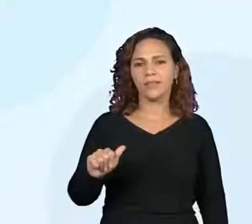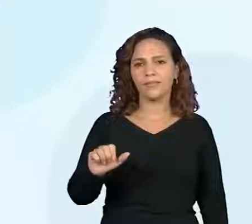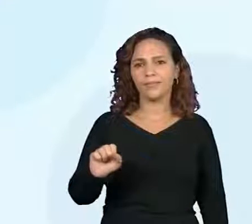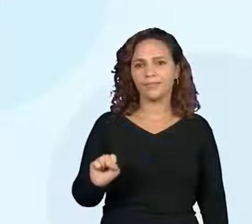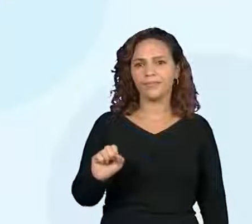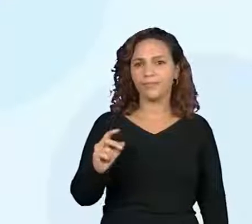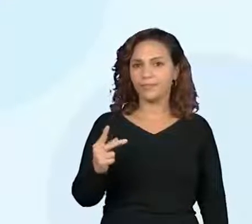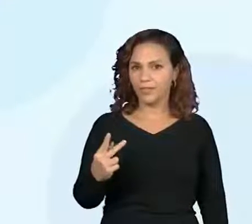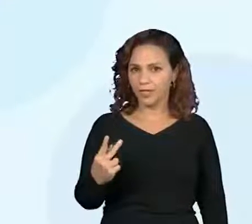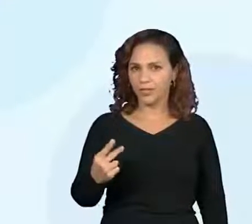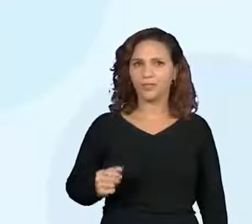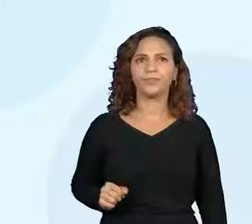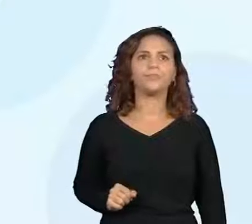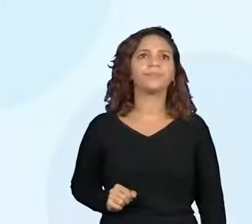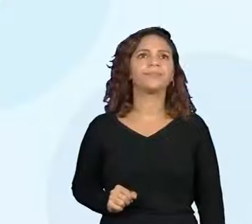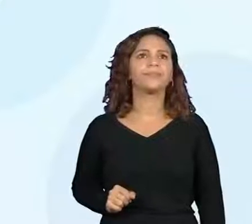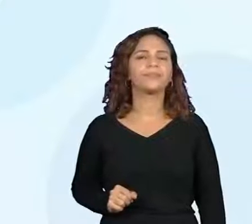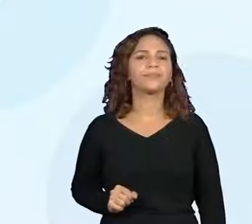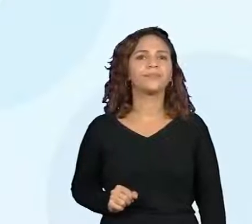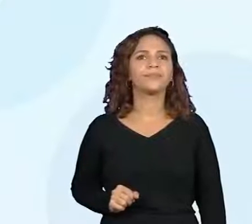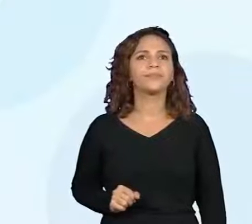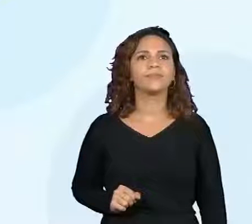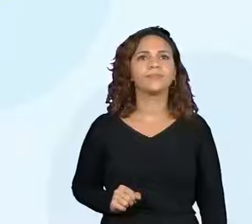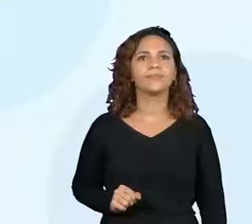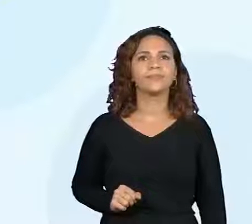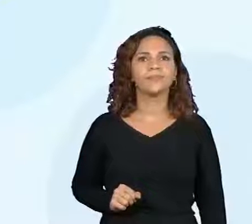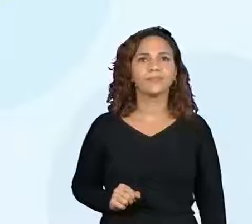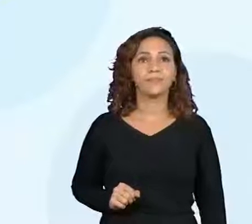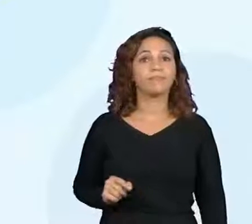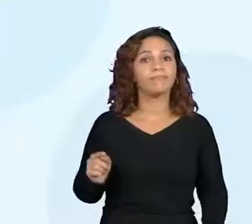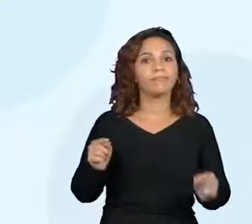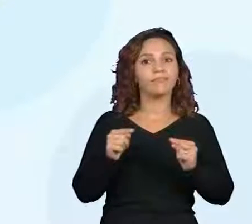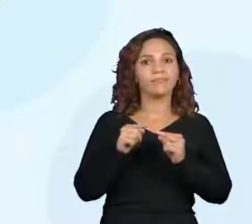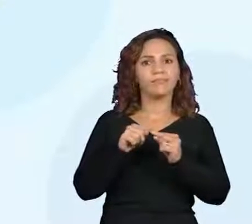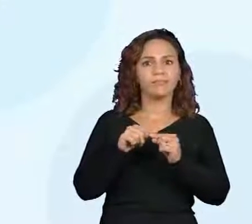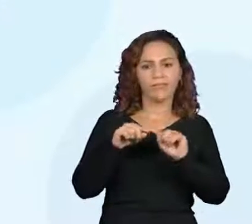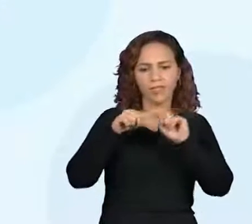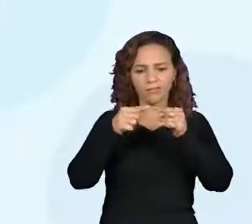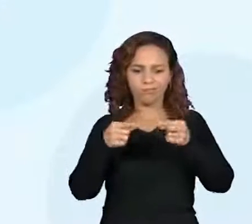E posso trazer aí um balãozinho